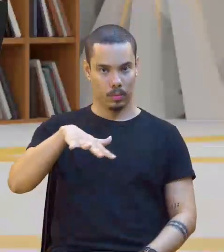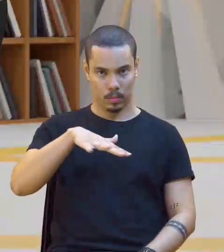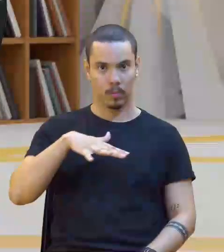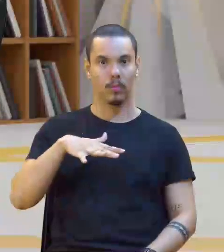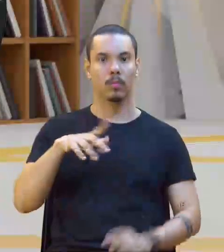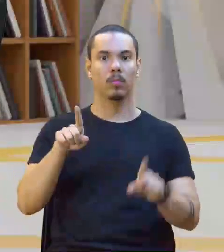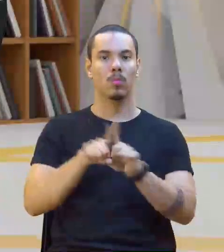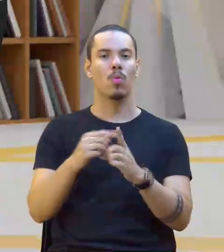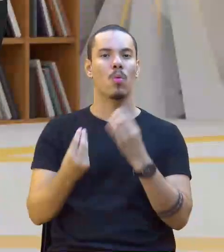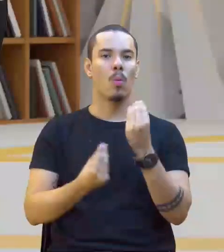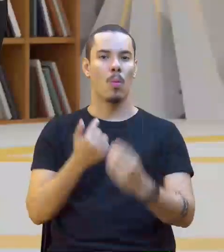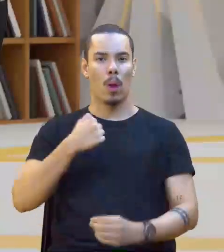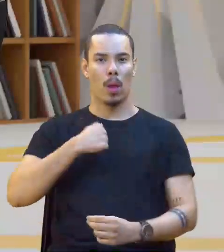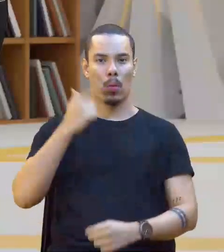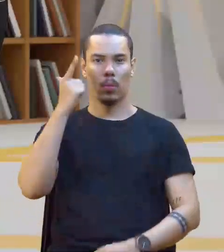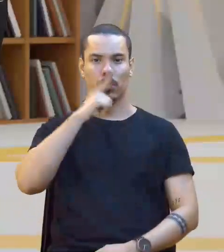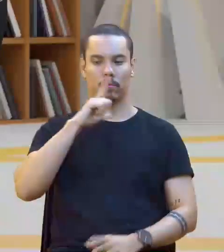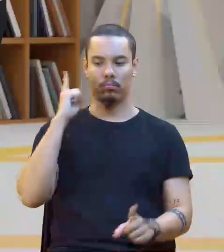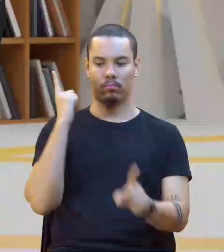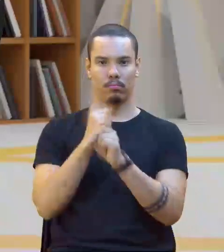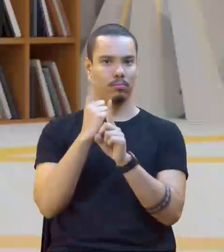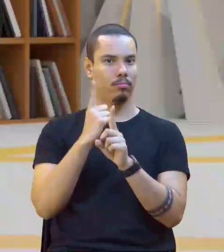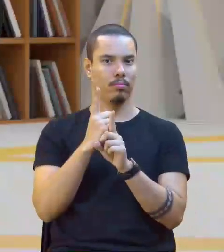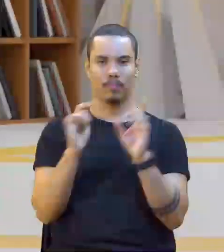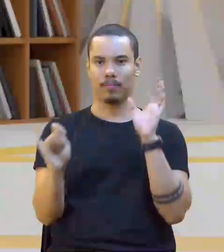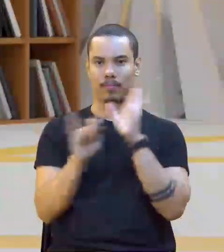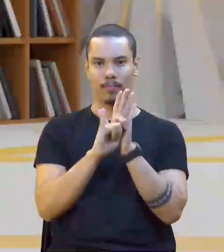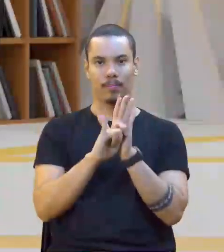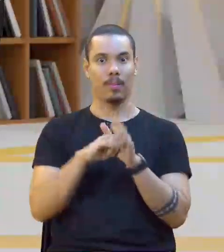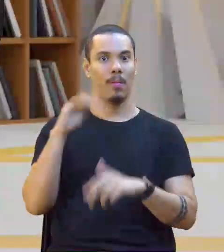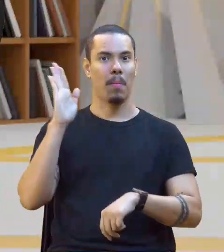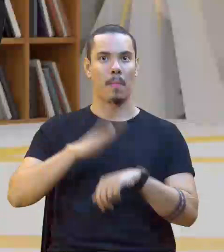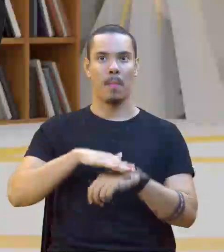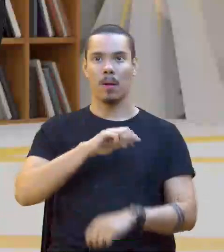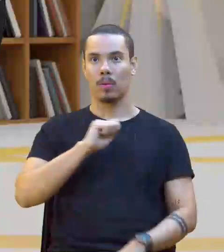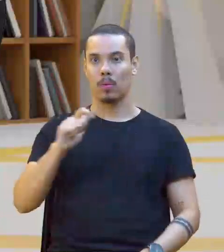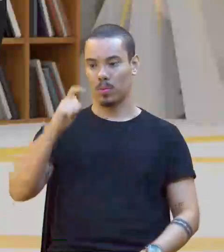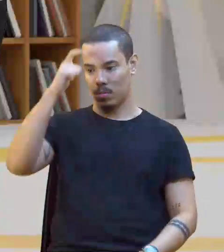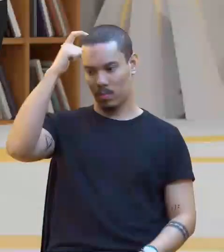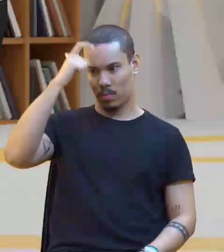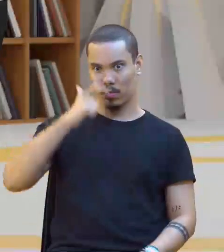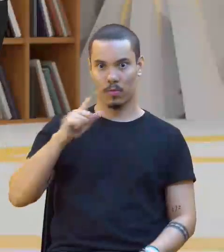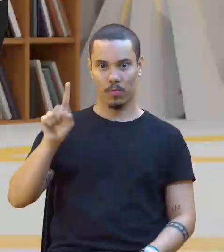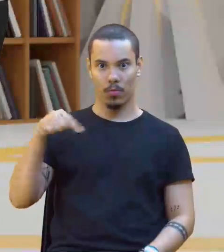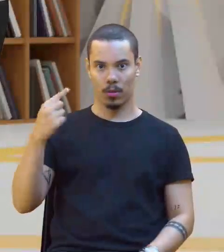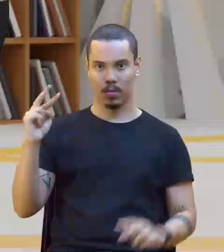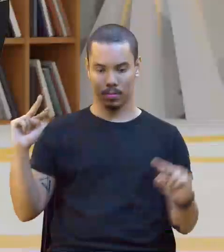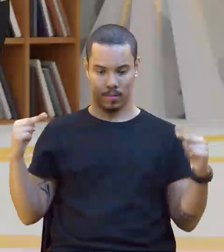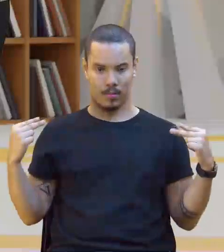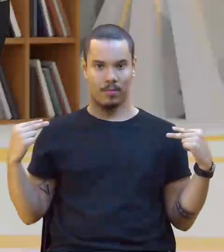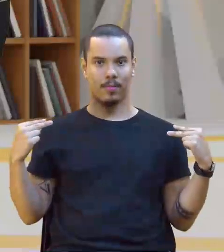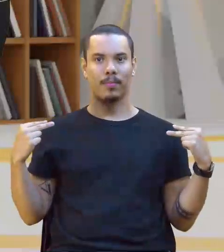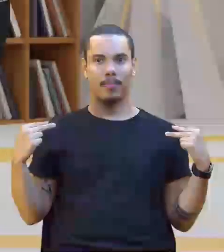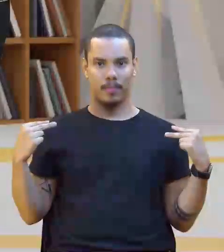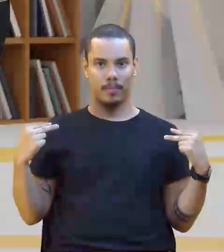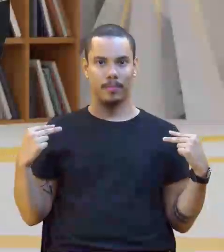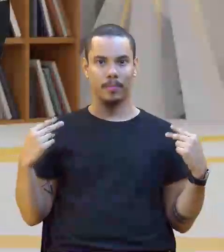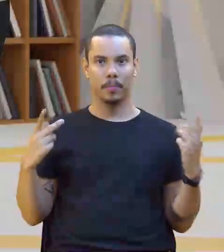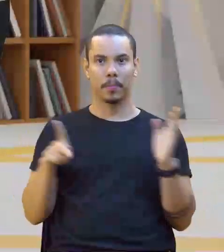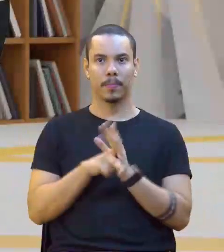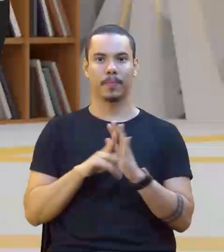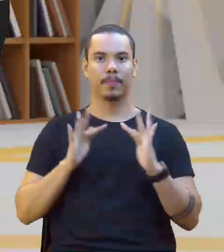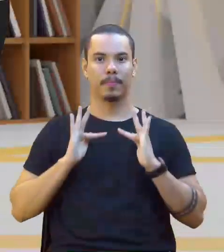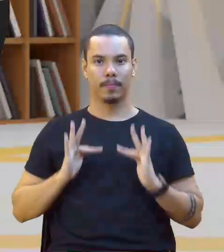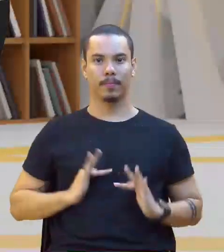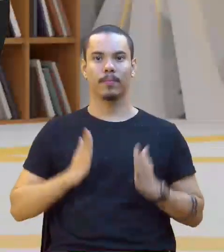me identifico, não tem nada a ver com o que talvez eu possa parecer, o que possa parecer a minha questão física, né? O meu